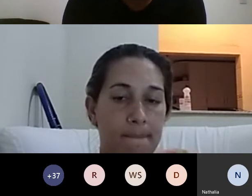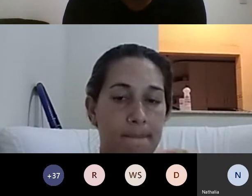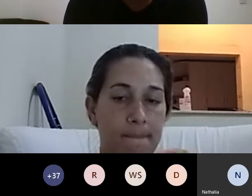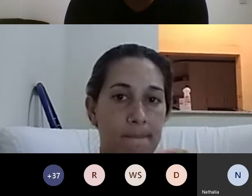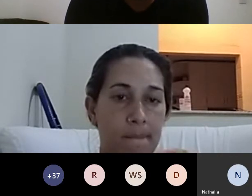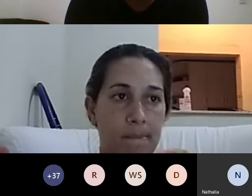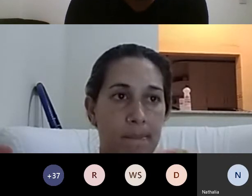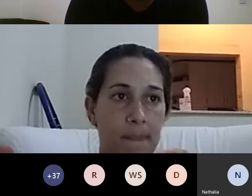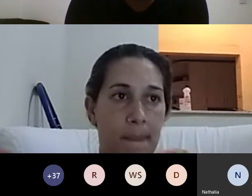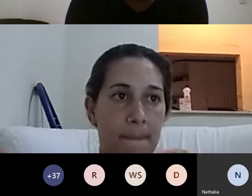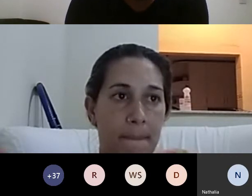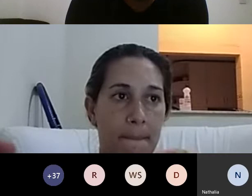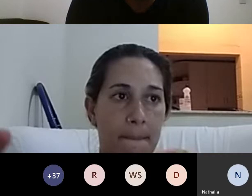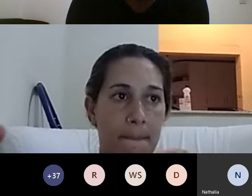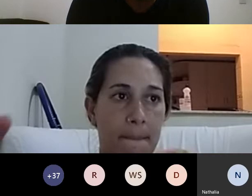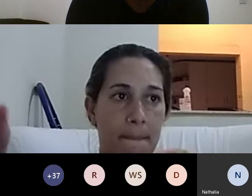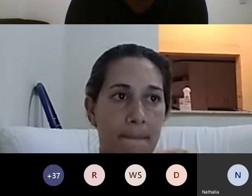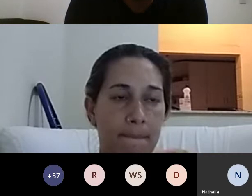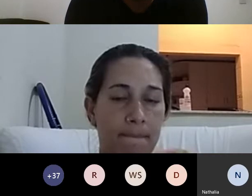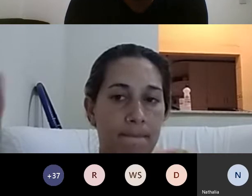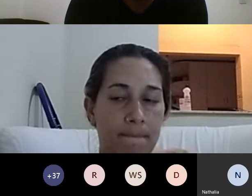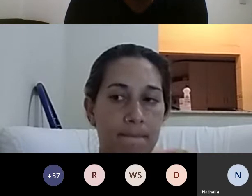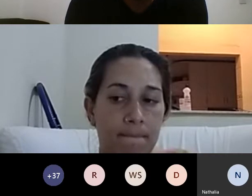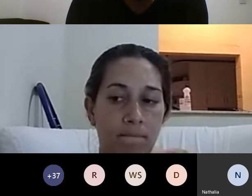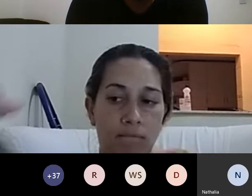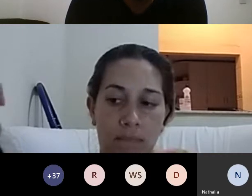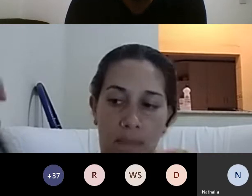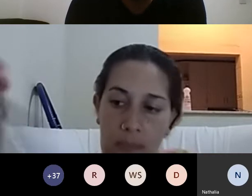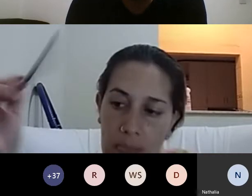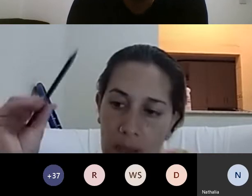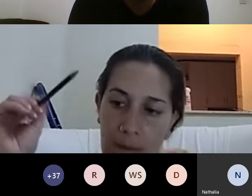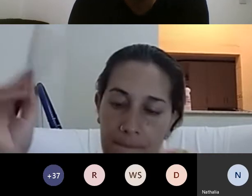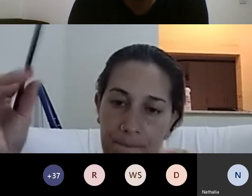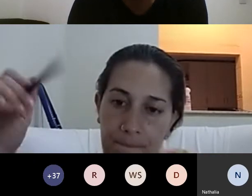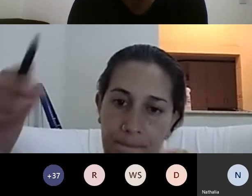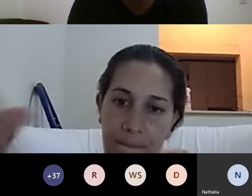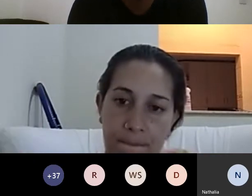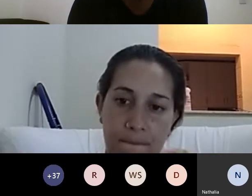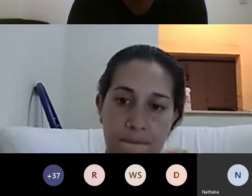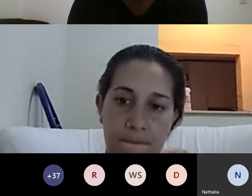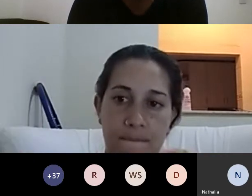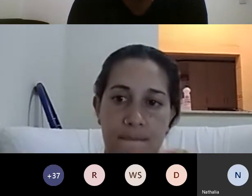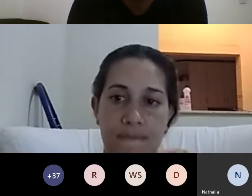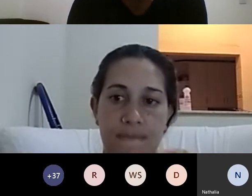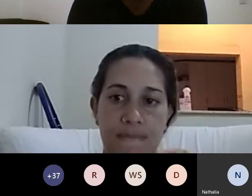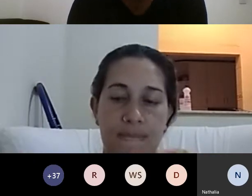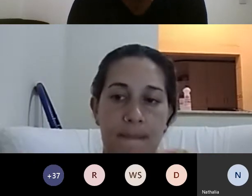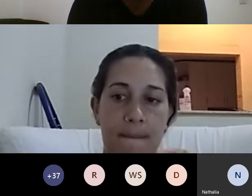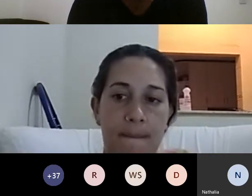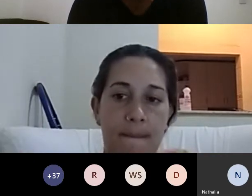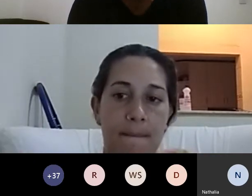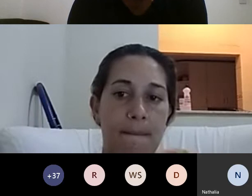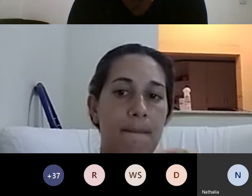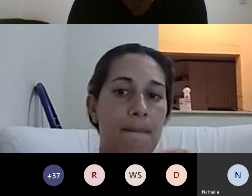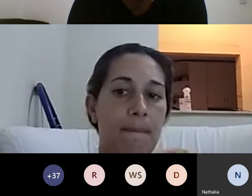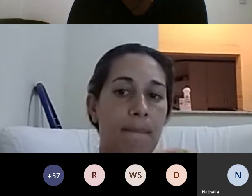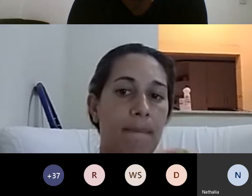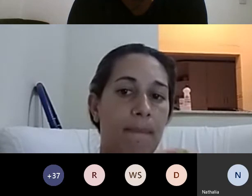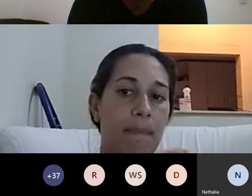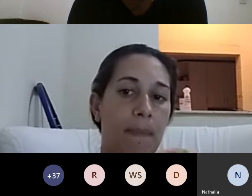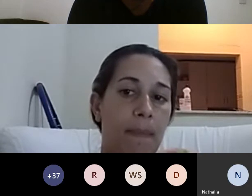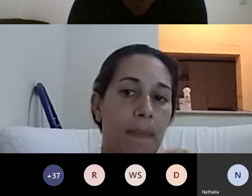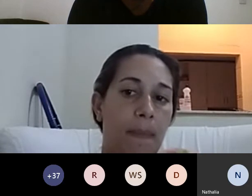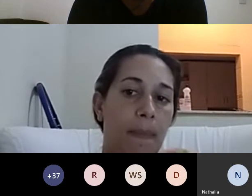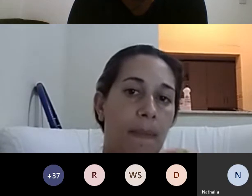de computação de informação, e aí a gente retomou alguns conceitos iniciais que, para mim, pelo menos, foi bem válido, até